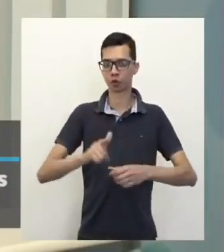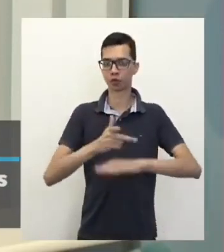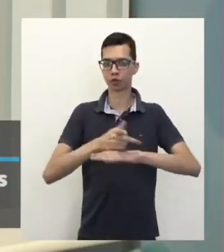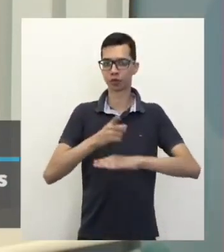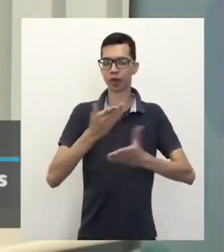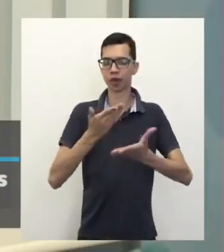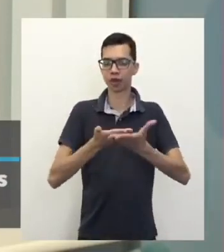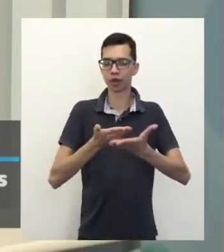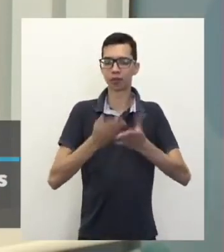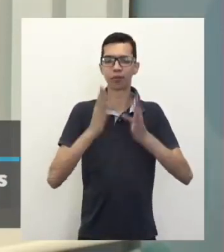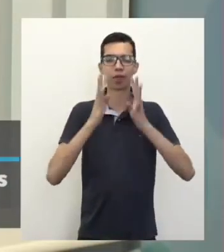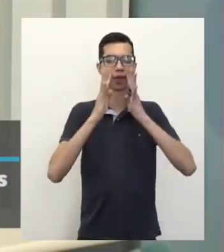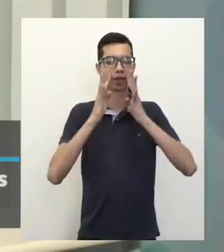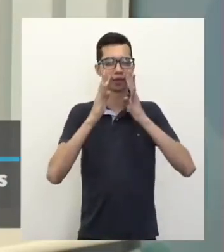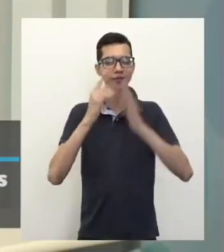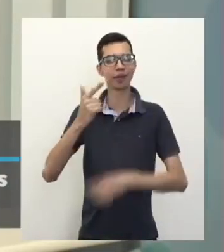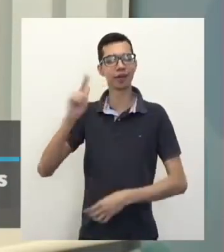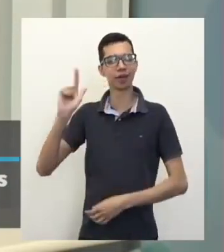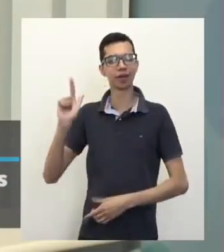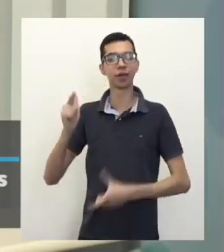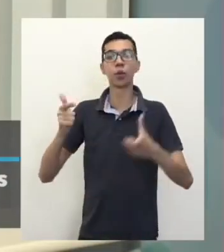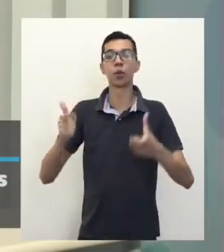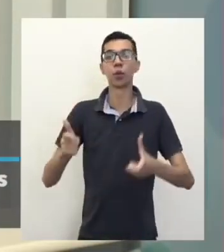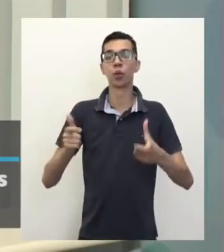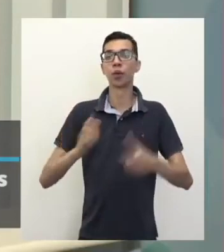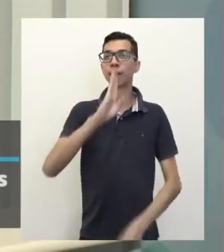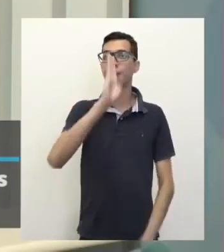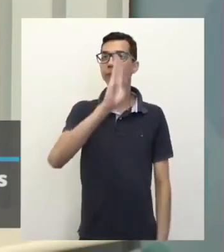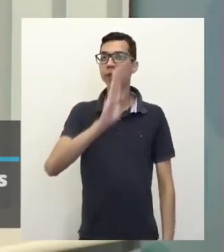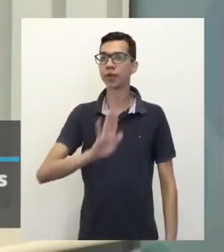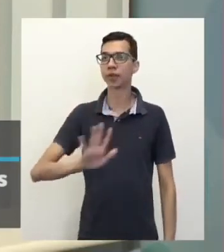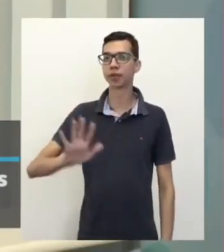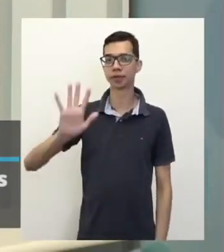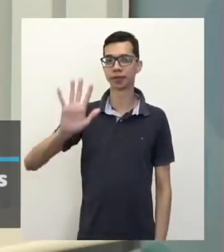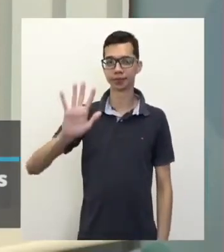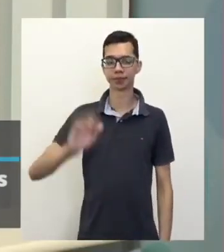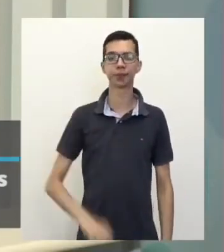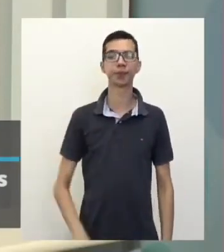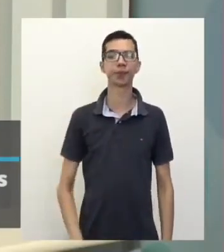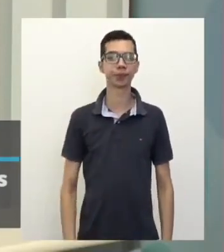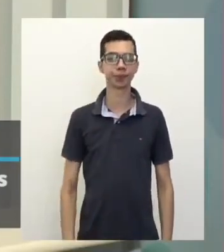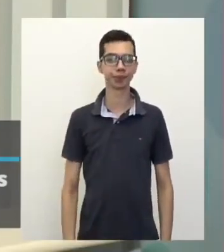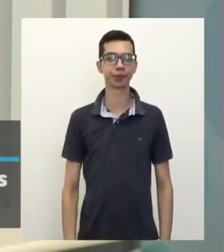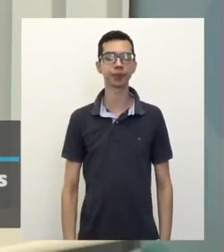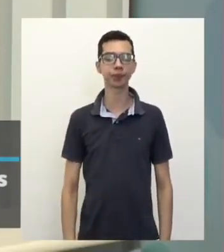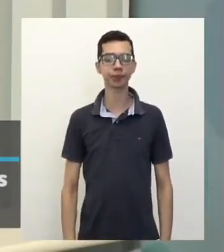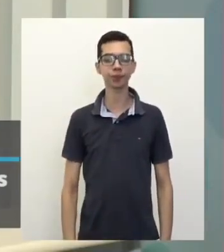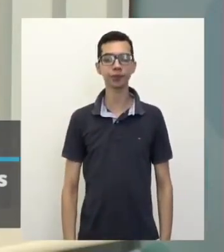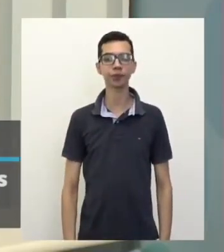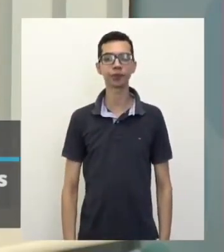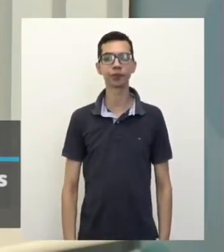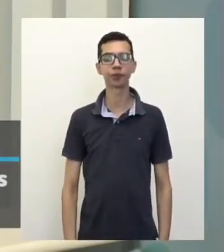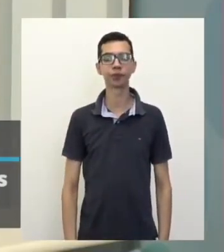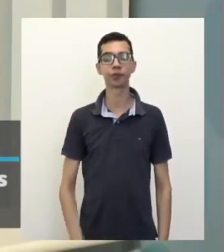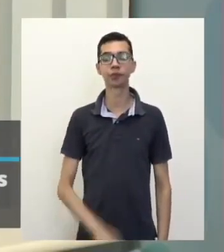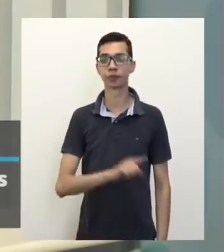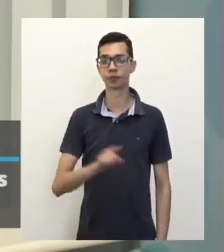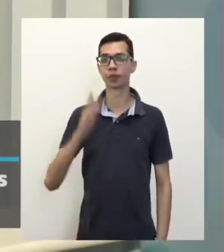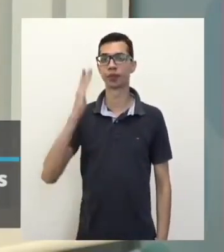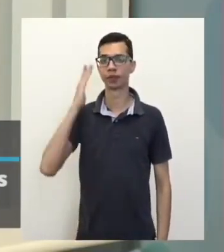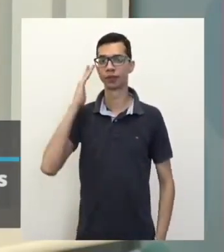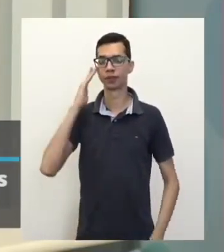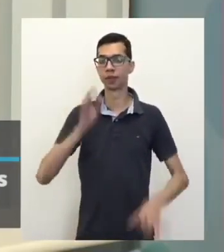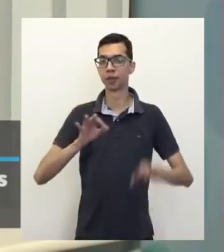as aulas anteriores sobre as regiões brasileiras, para a gente sempre ter aí muito bem definido, né, que